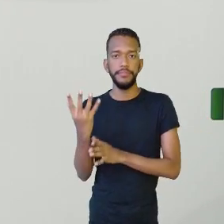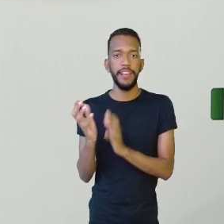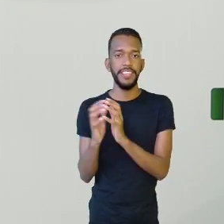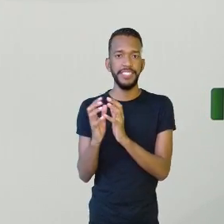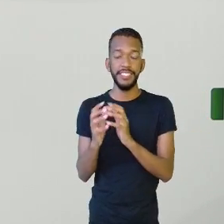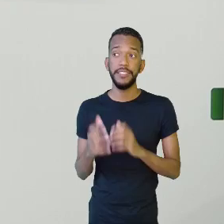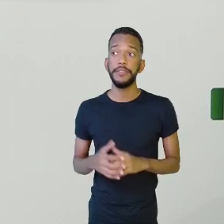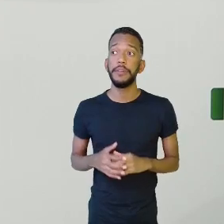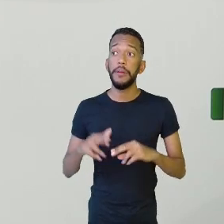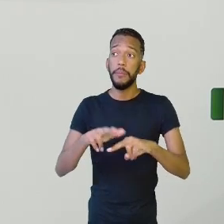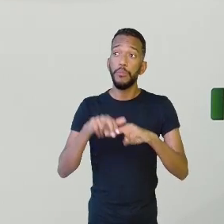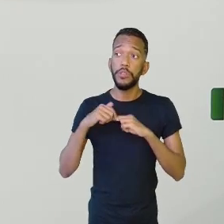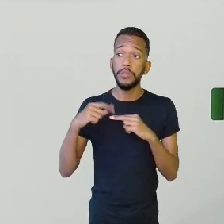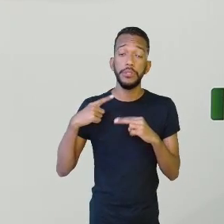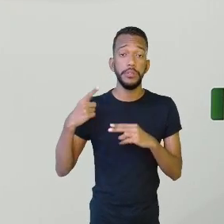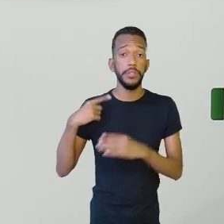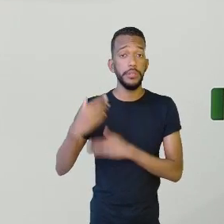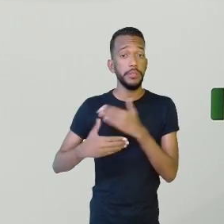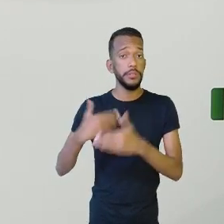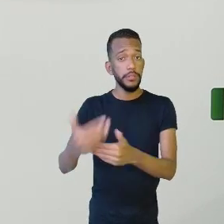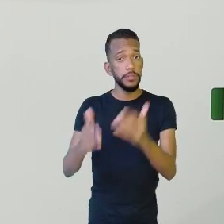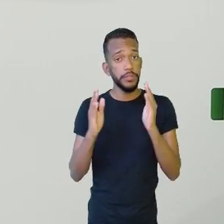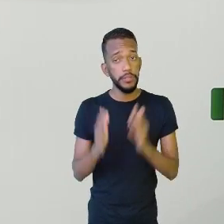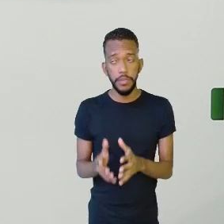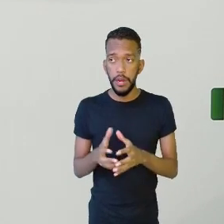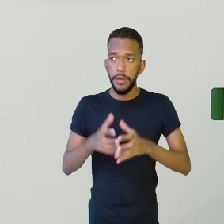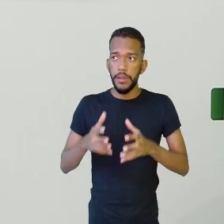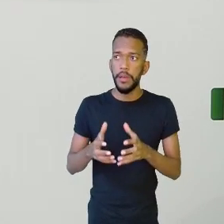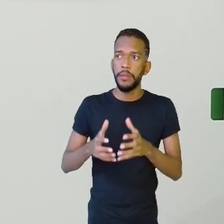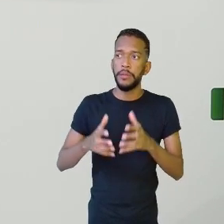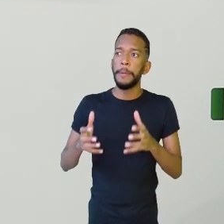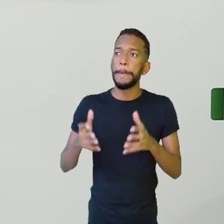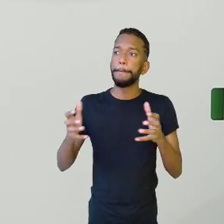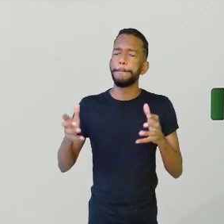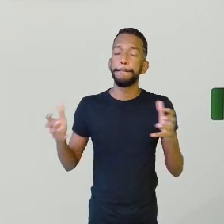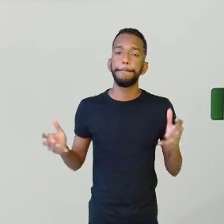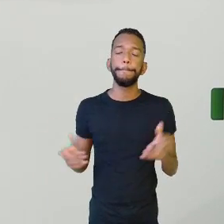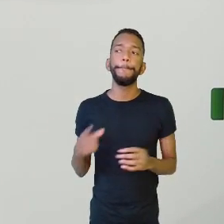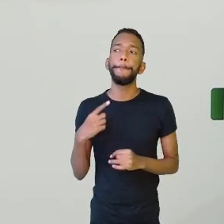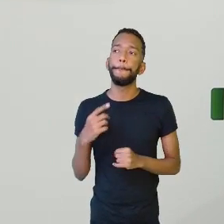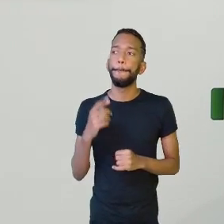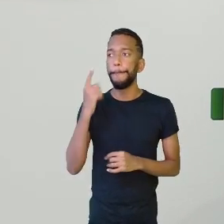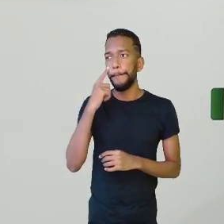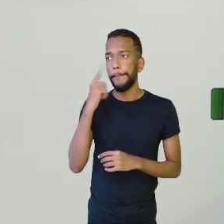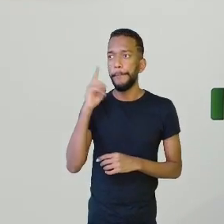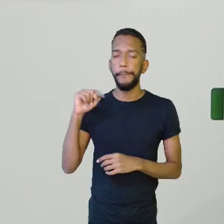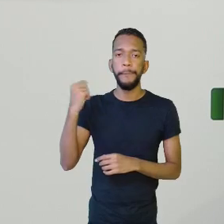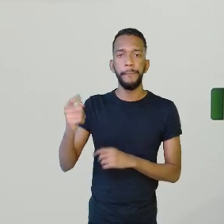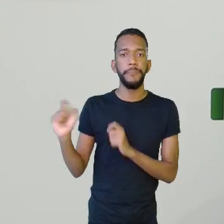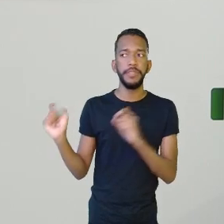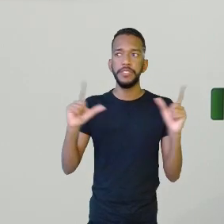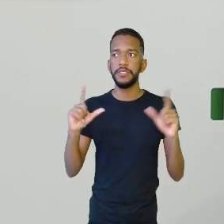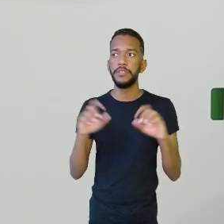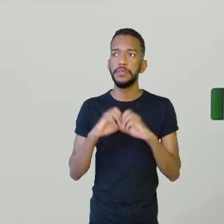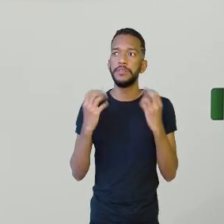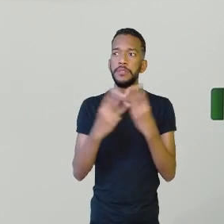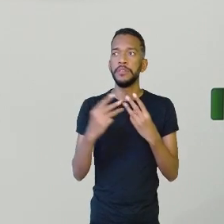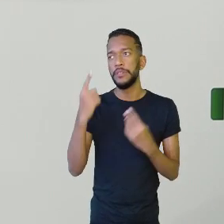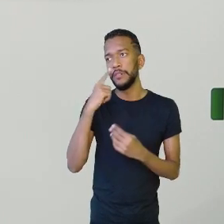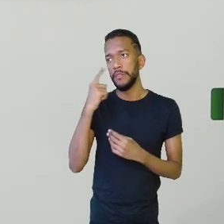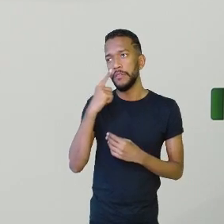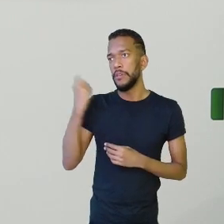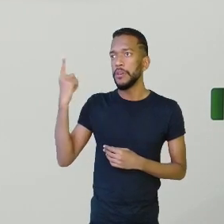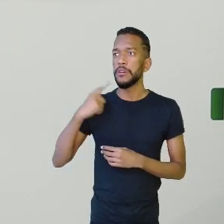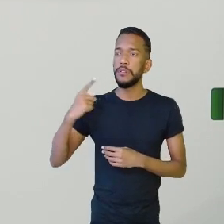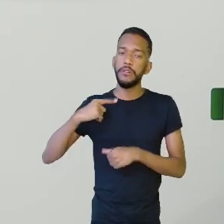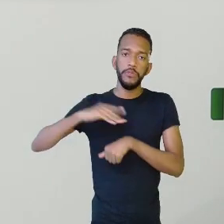tempo ela foi tomando ares e se desenvolvendo, assim como a gente vai ver no próximo slide. Vamos continuar nossa viagem aqui na